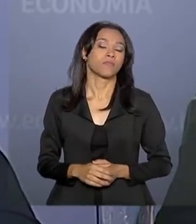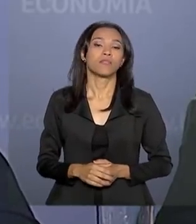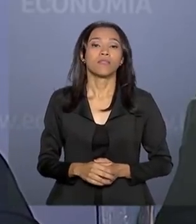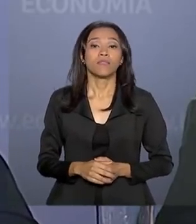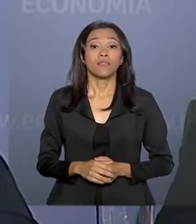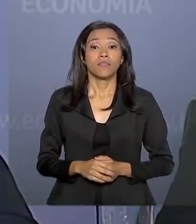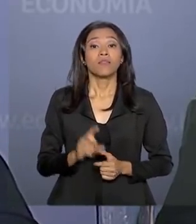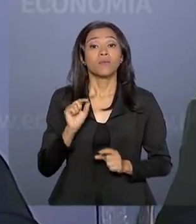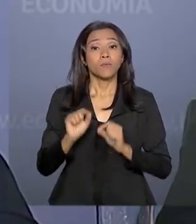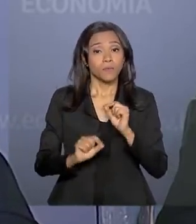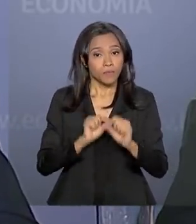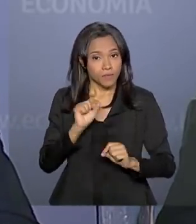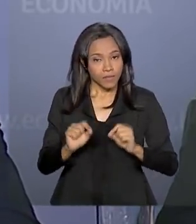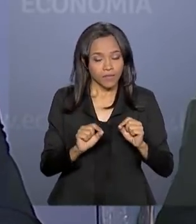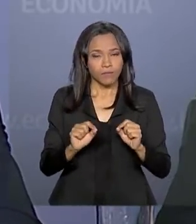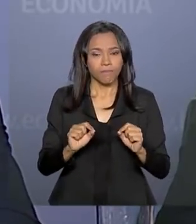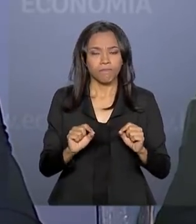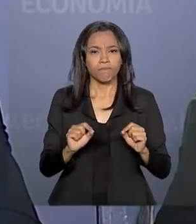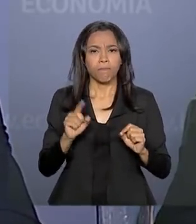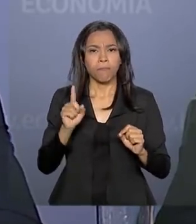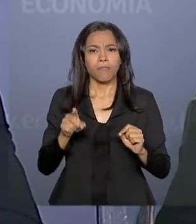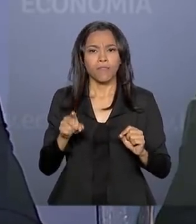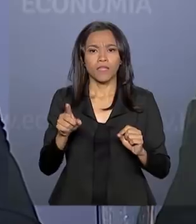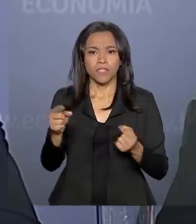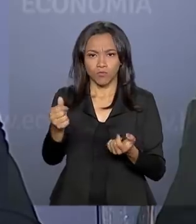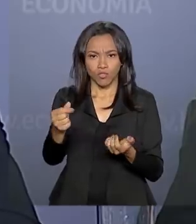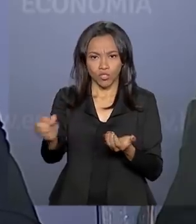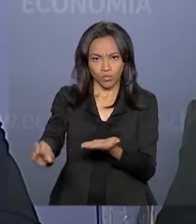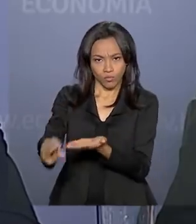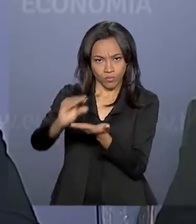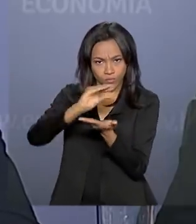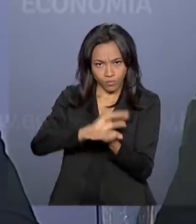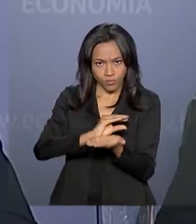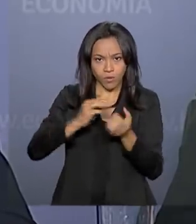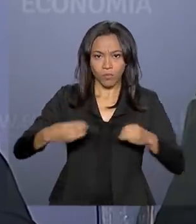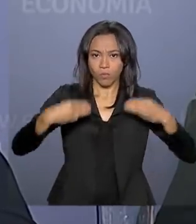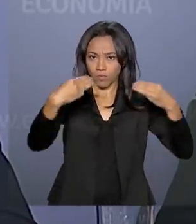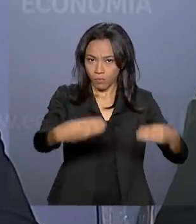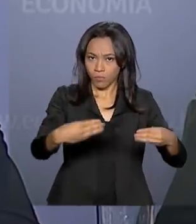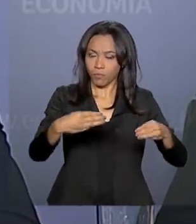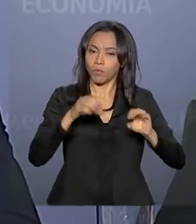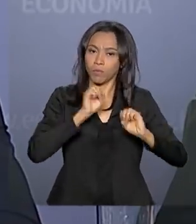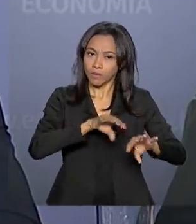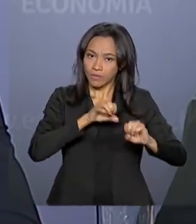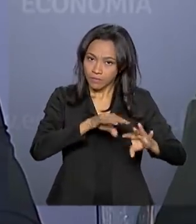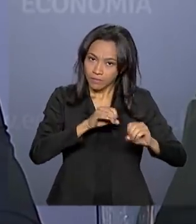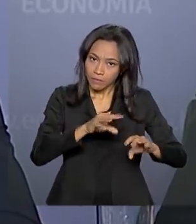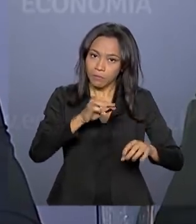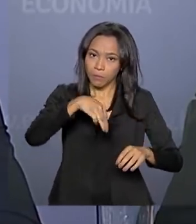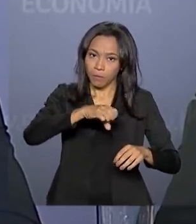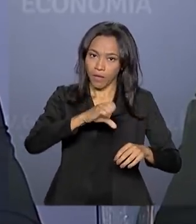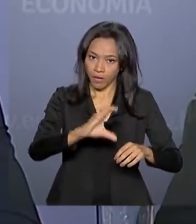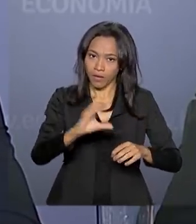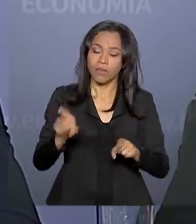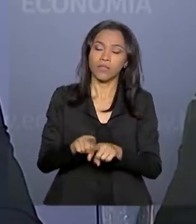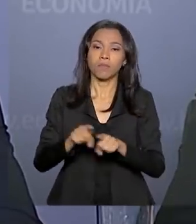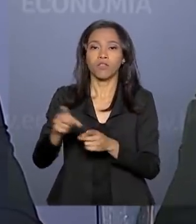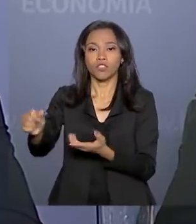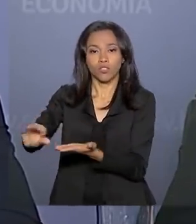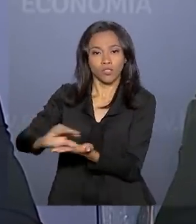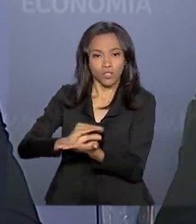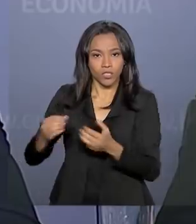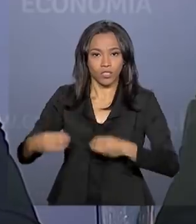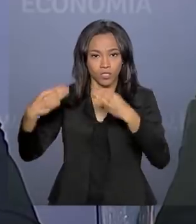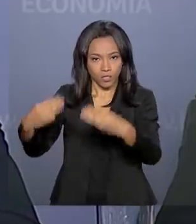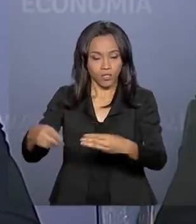trazendo uma recomposição para o MEC e o MMA nessa magnitude, 1,6 aproximadamente bilhão